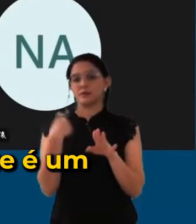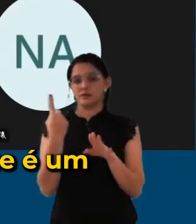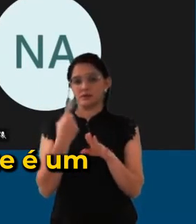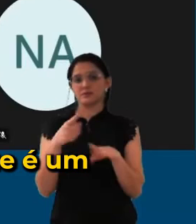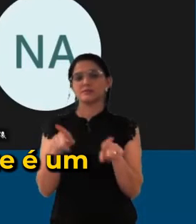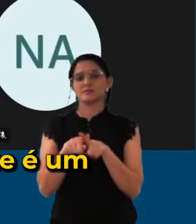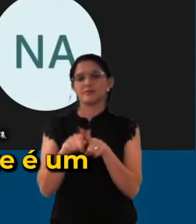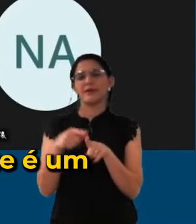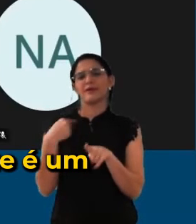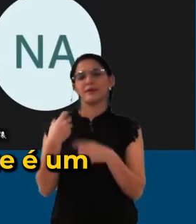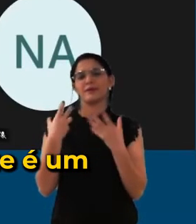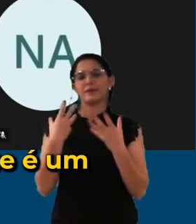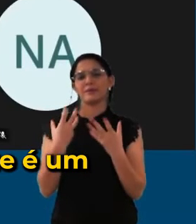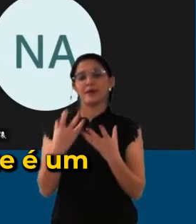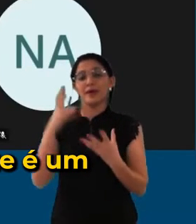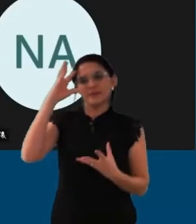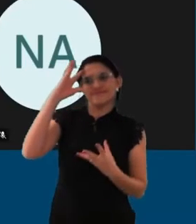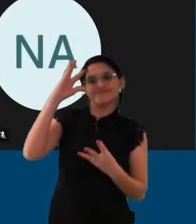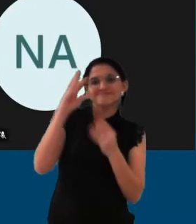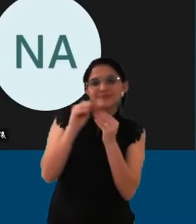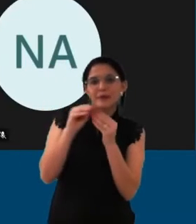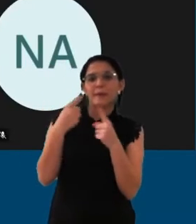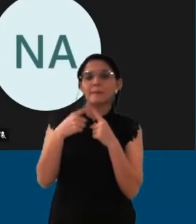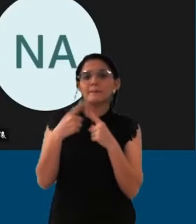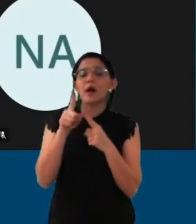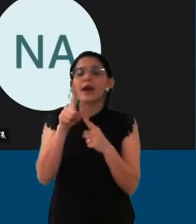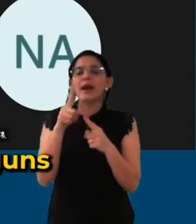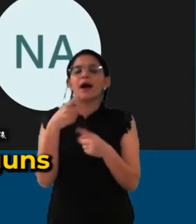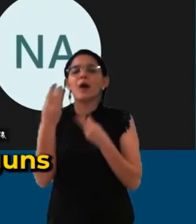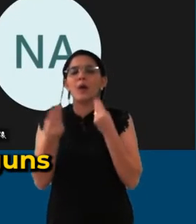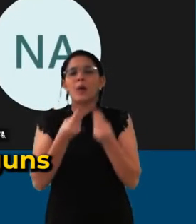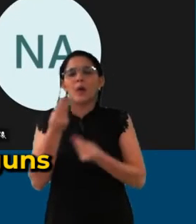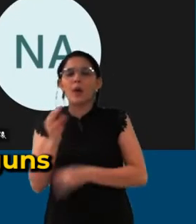bem resumido, porque é um assunto técnico,